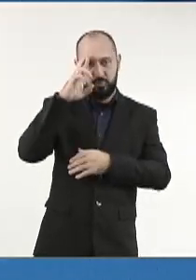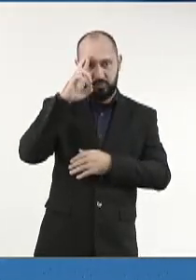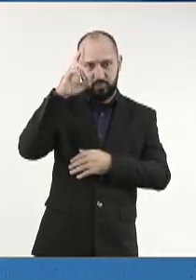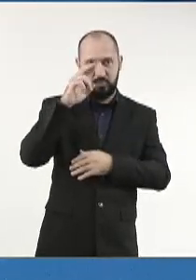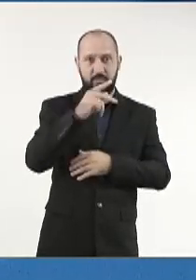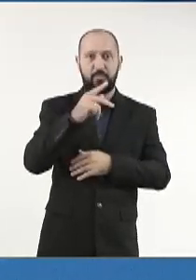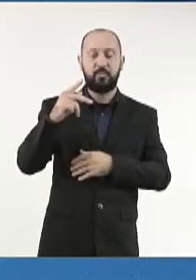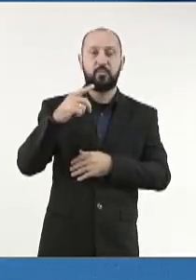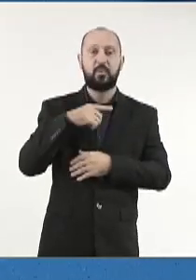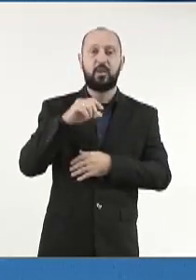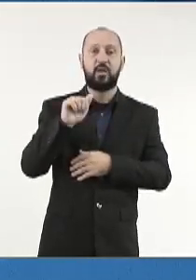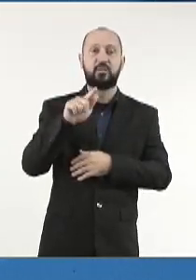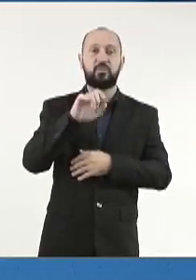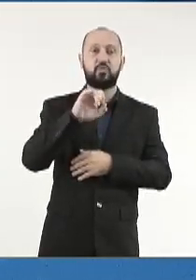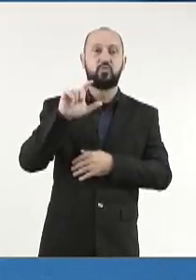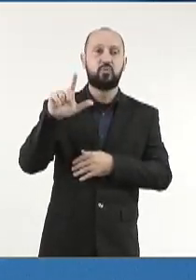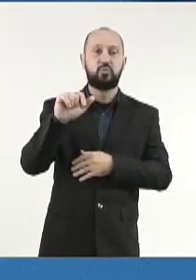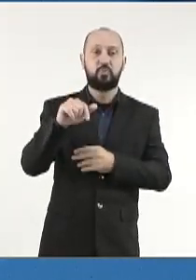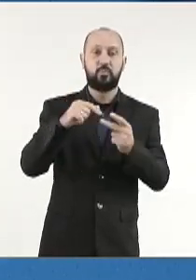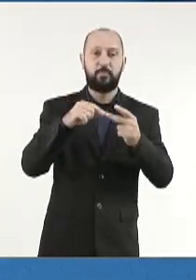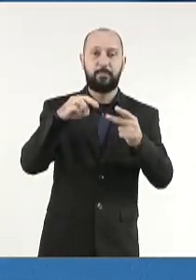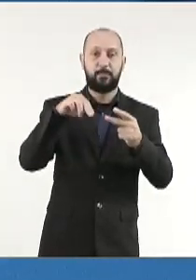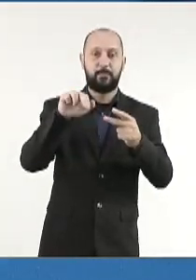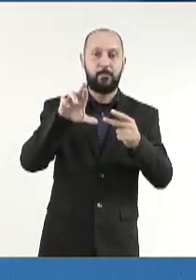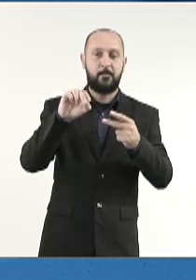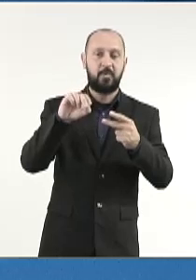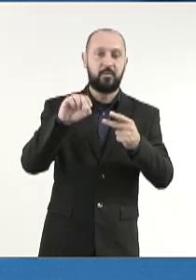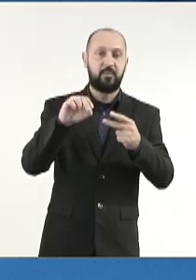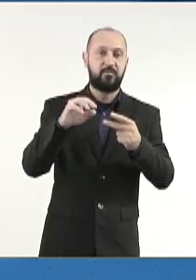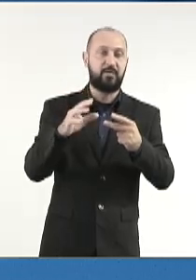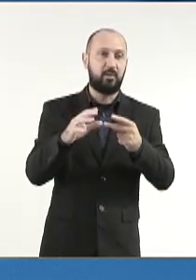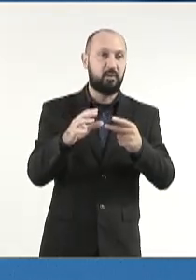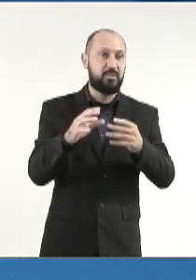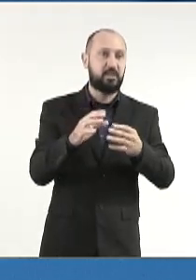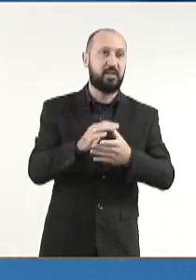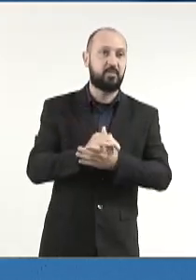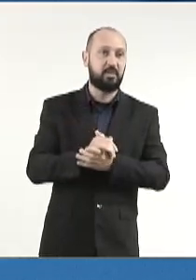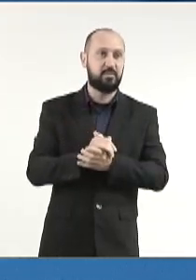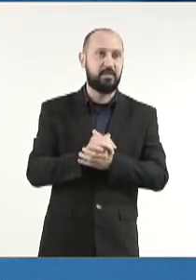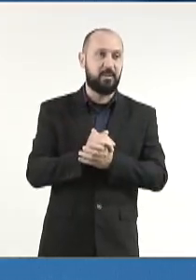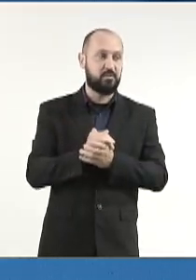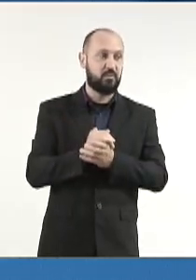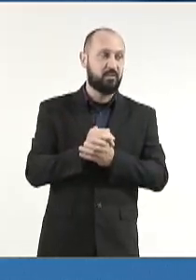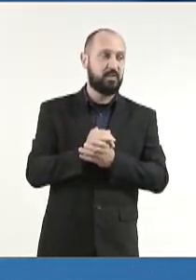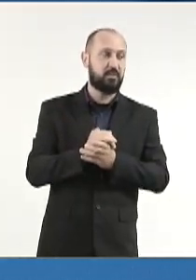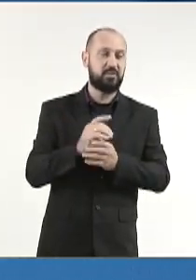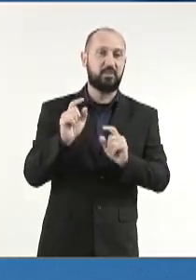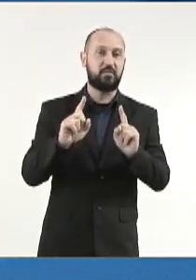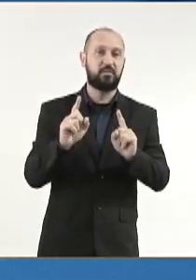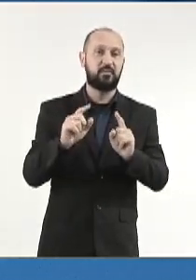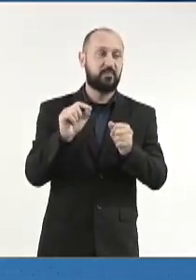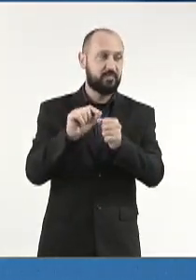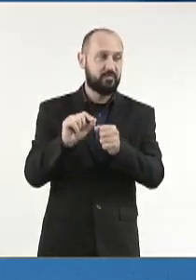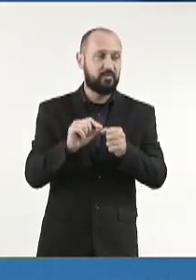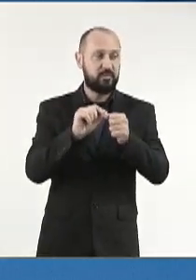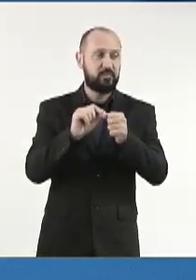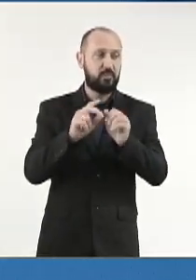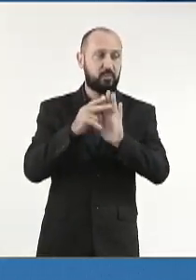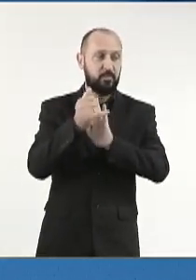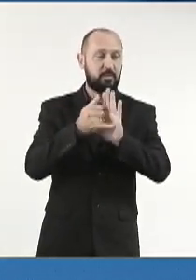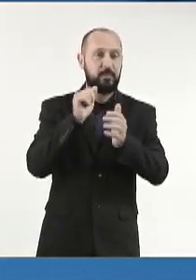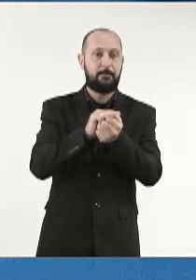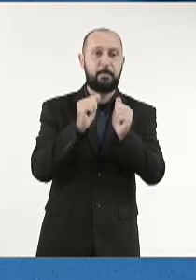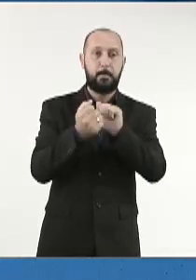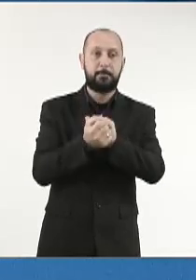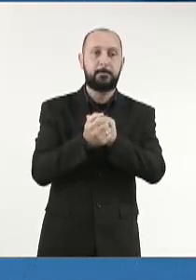diretor-presidente da GESUL, senhor Mauro Azambuja Rondon, solicitando a realização do projeto para